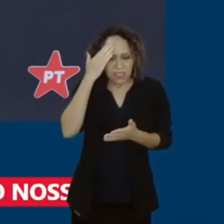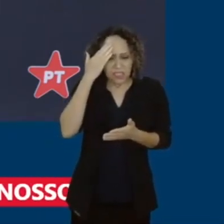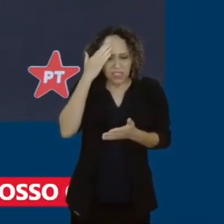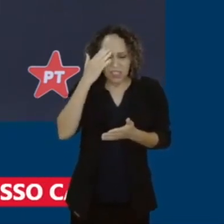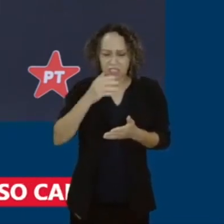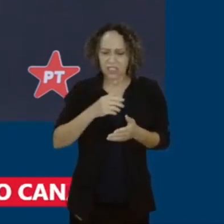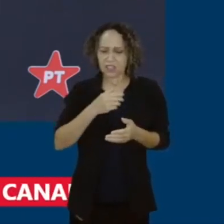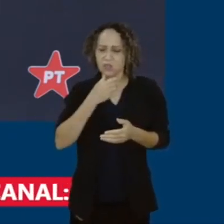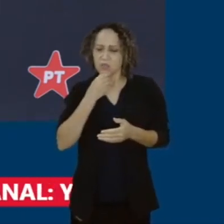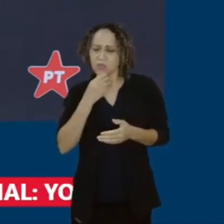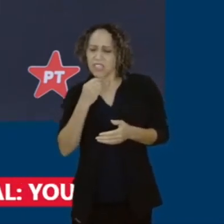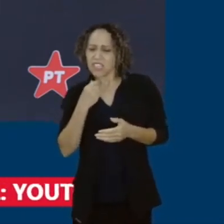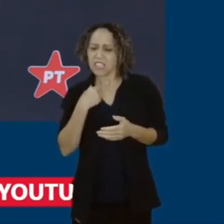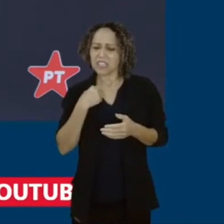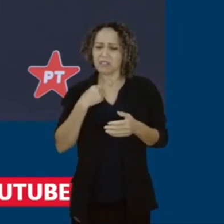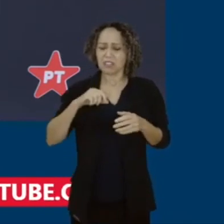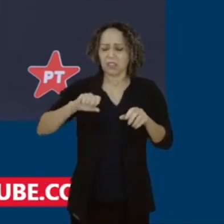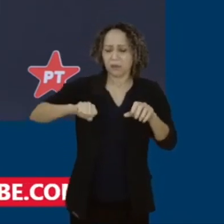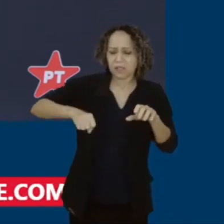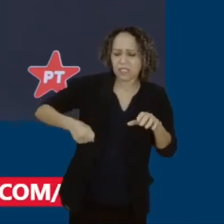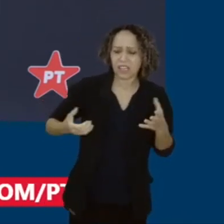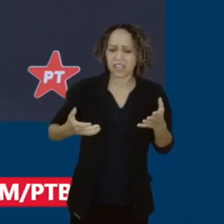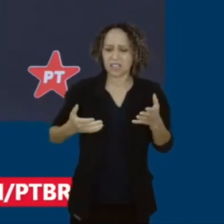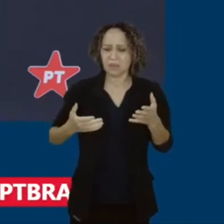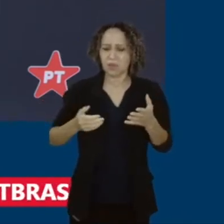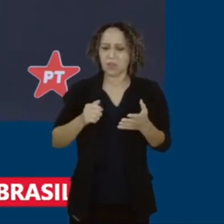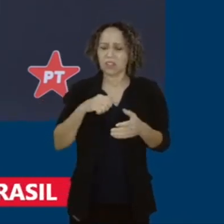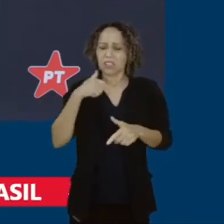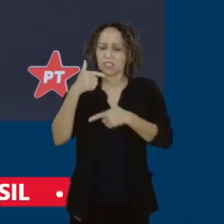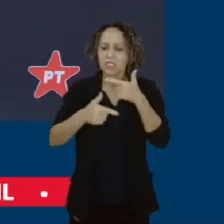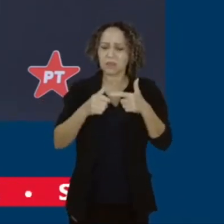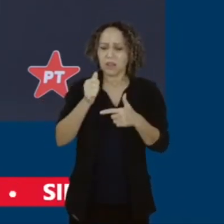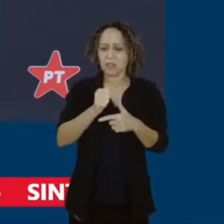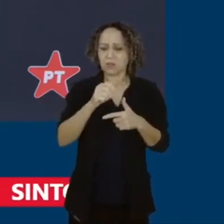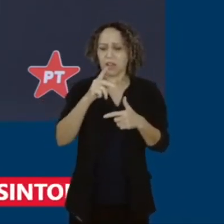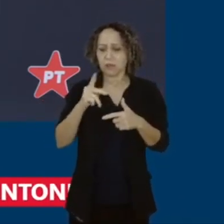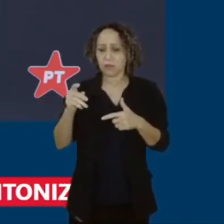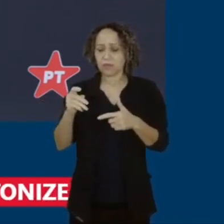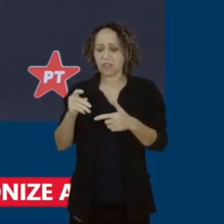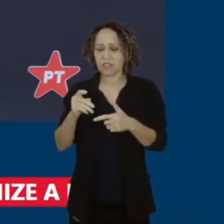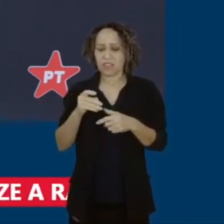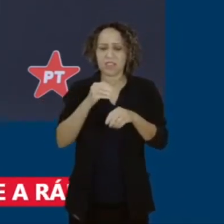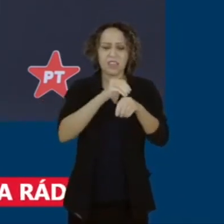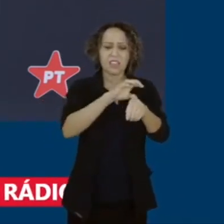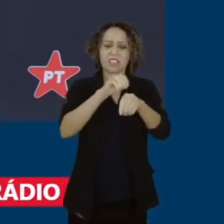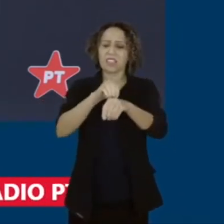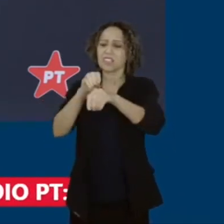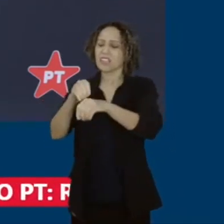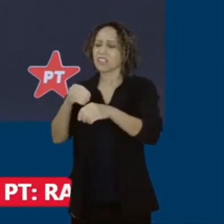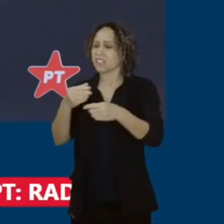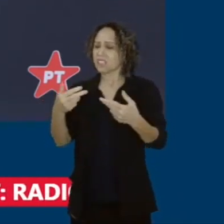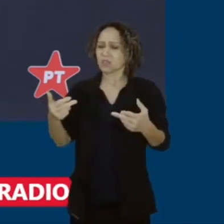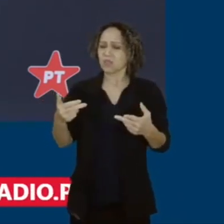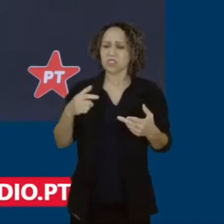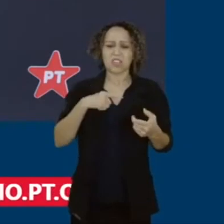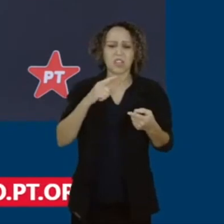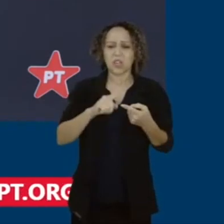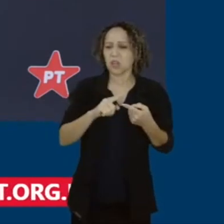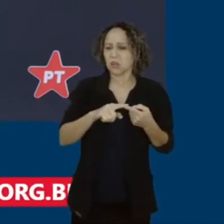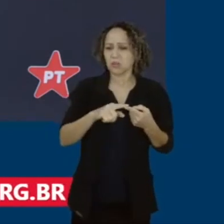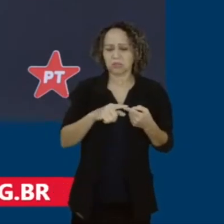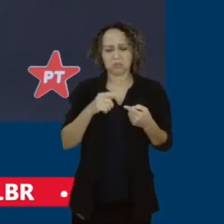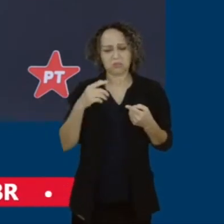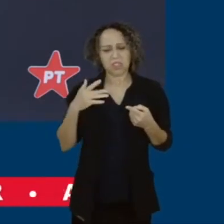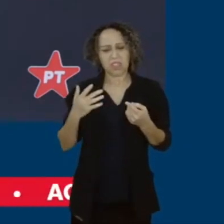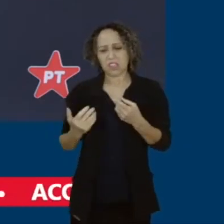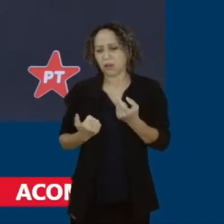motocicleta. Ele não é dono de nada, ele não tem férias, não tem 13º, não tem apoio de saúde, ele não tem aposentadoria, ele